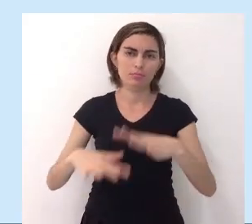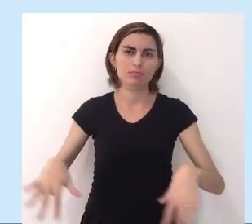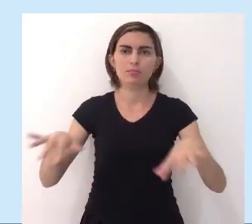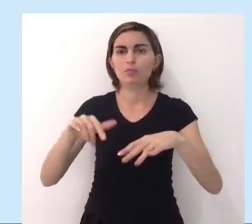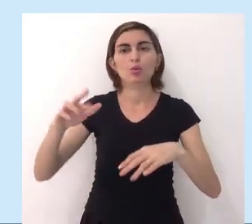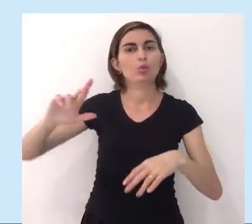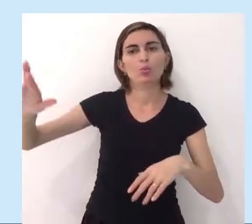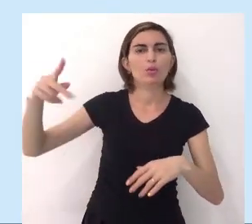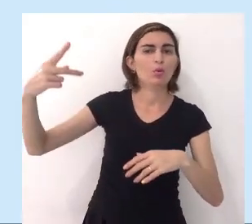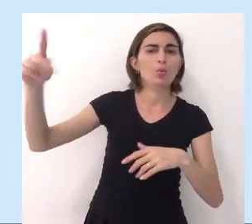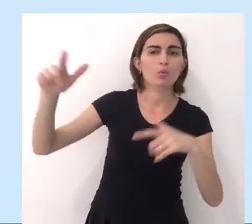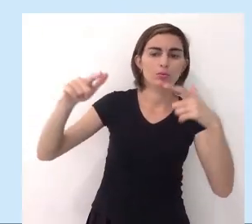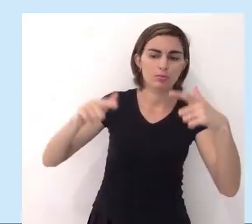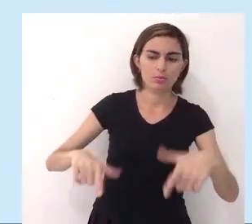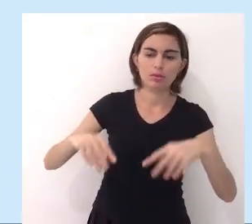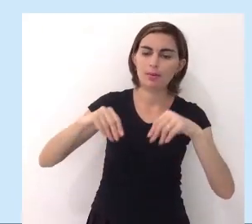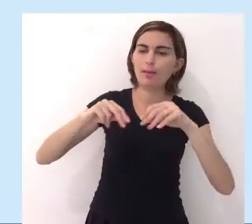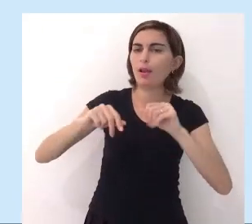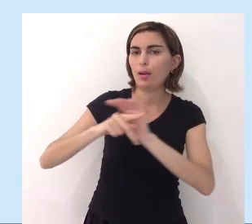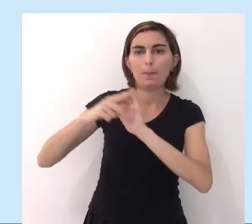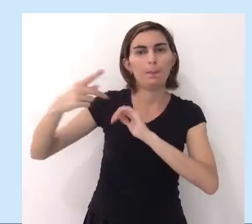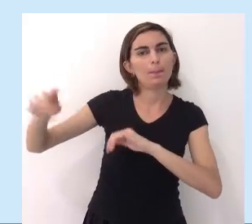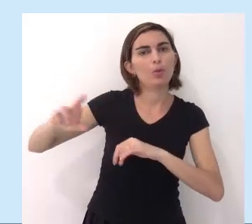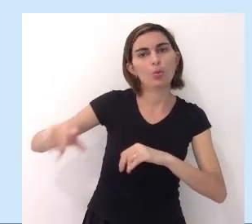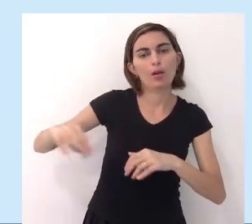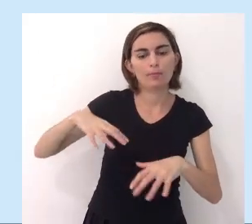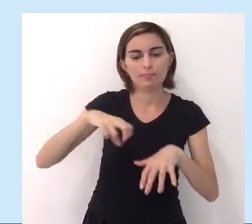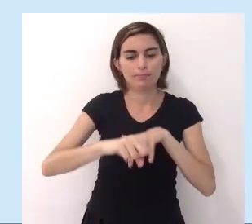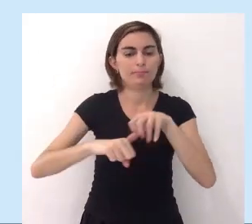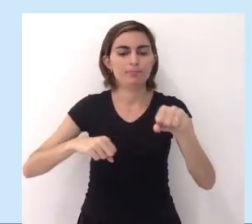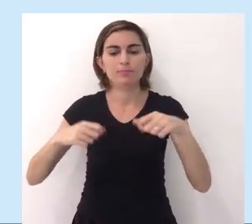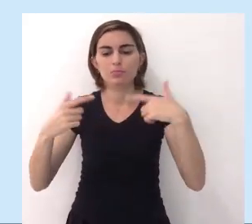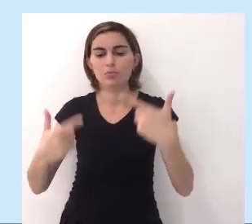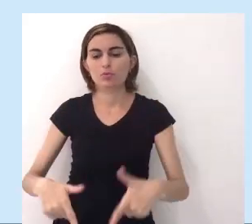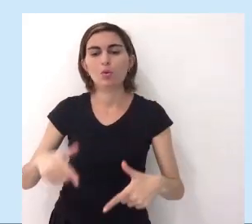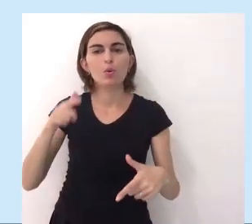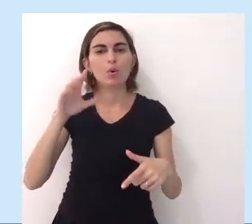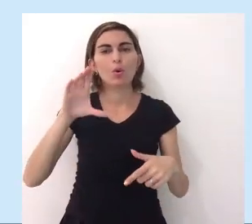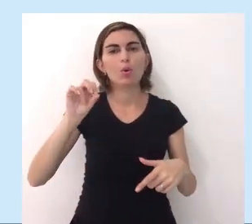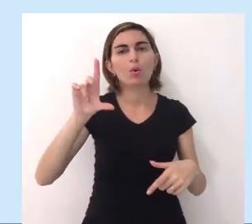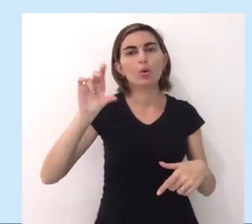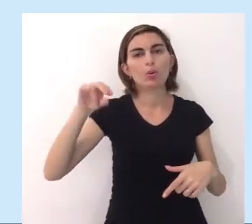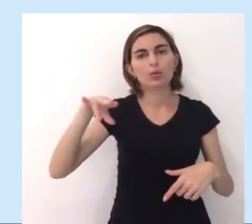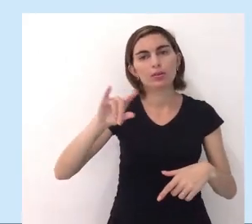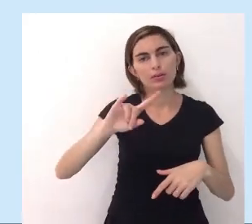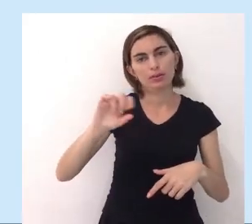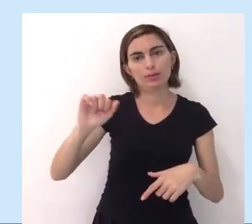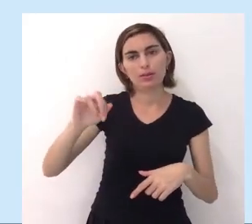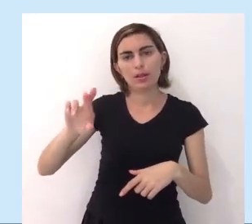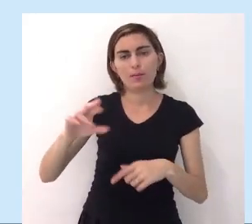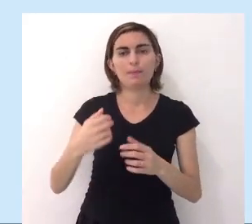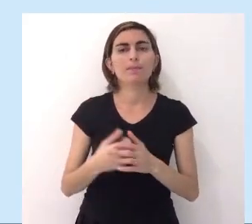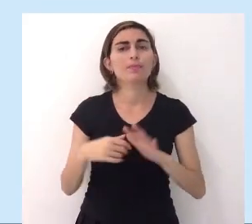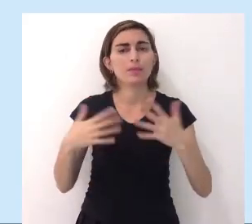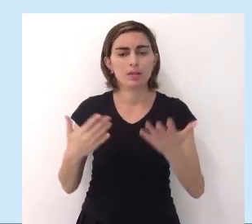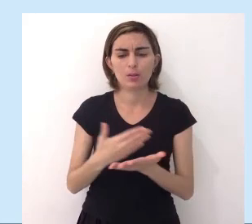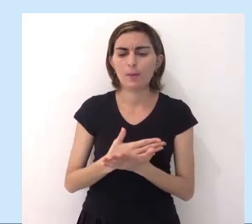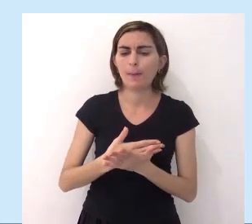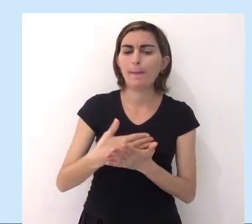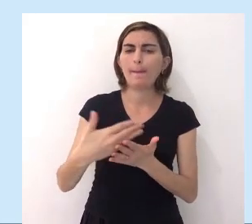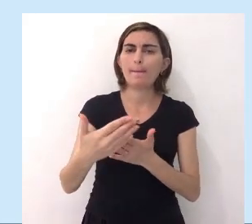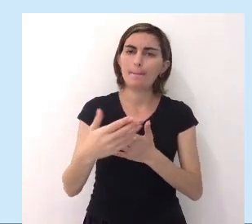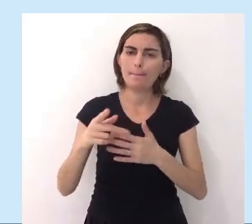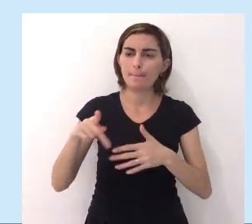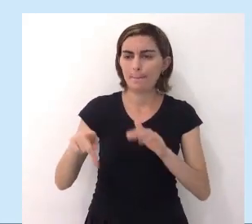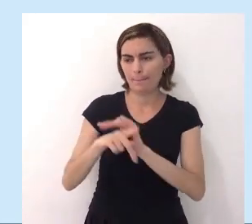que não era dele, tá? Um outro território que não era dele para conquistar, tá? Para colonizar, ok? O início